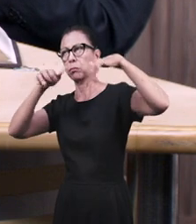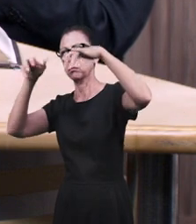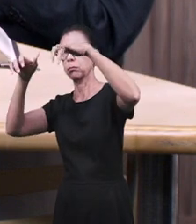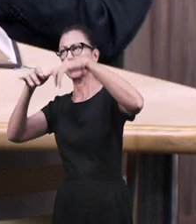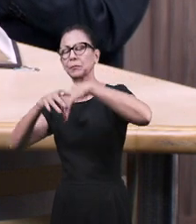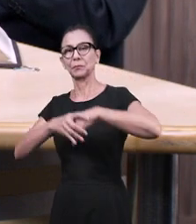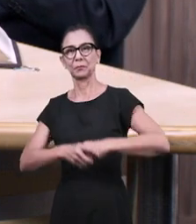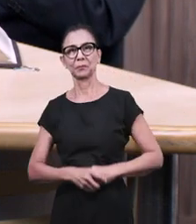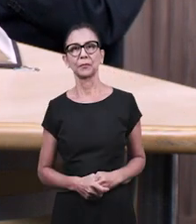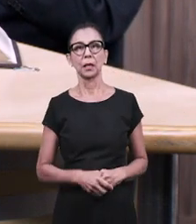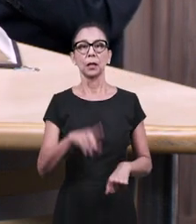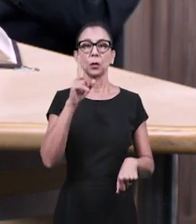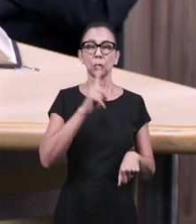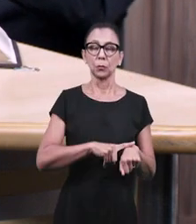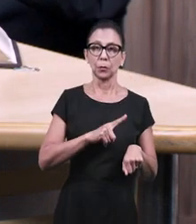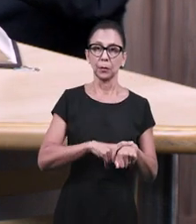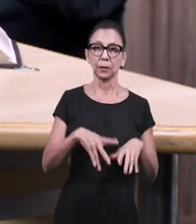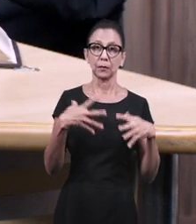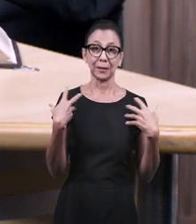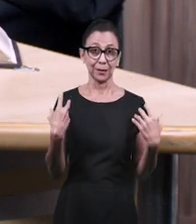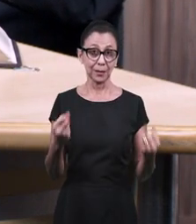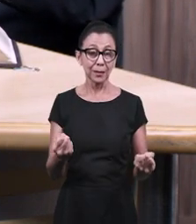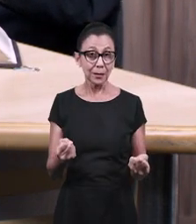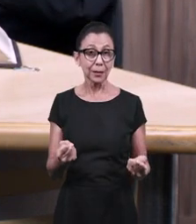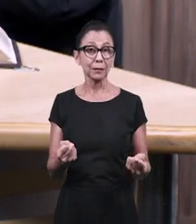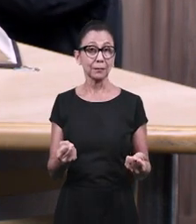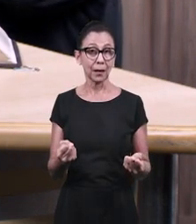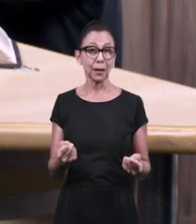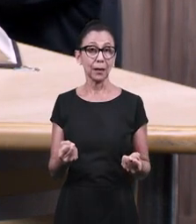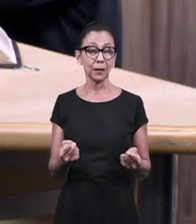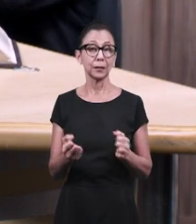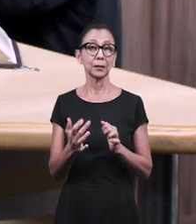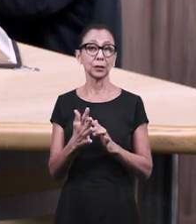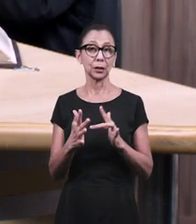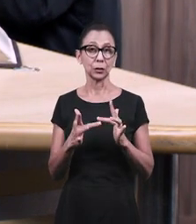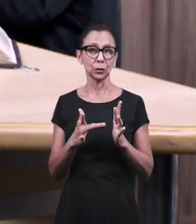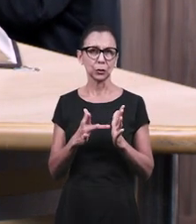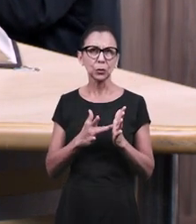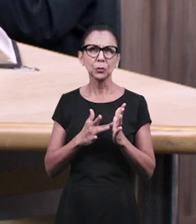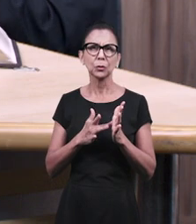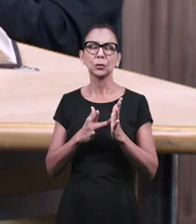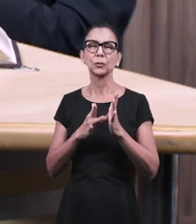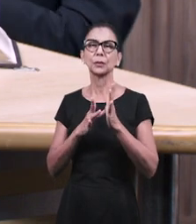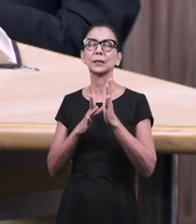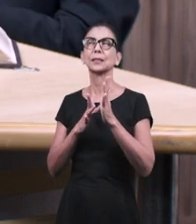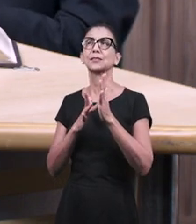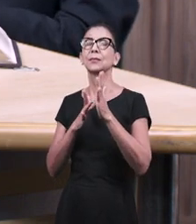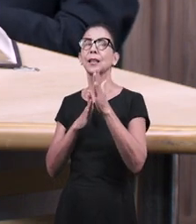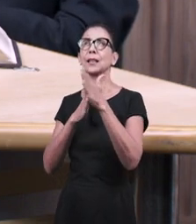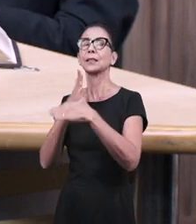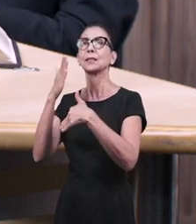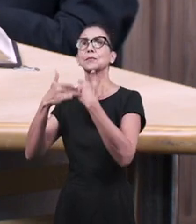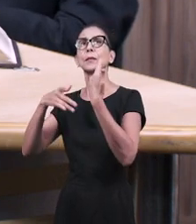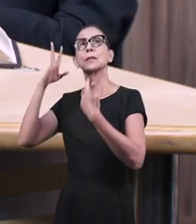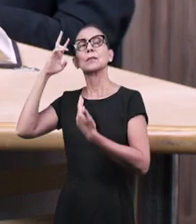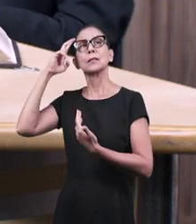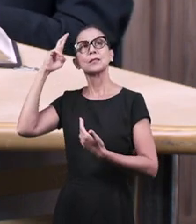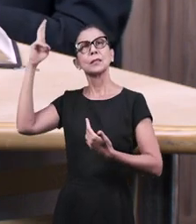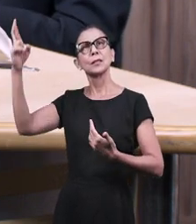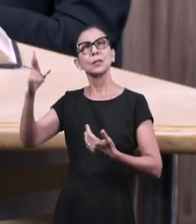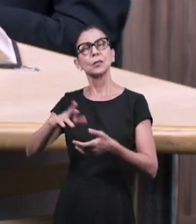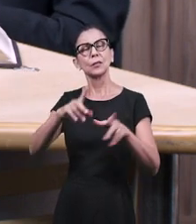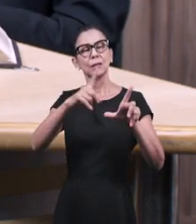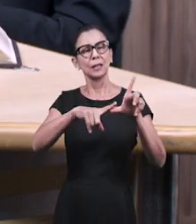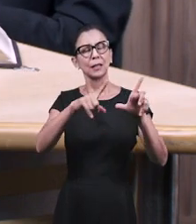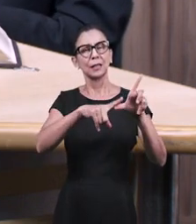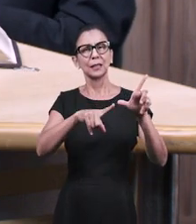converter, você vai entrar no Santíssimo e vai entender tudo no Espírito. Você vai deixar a letra para trás e vai